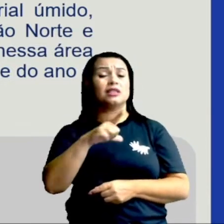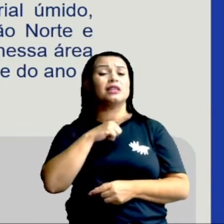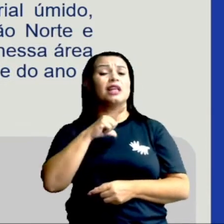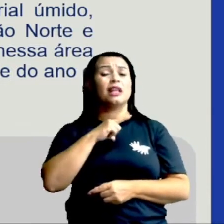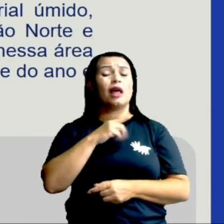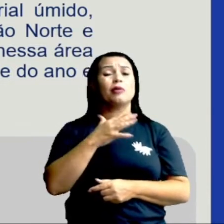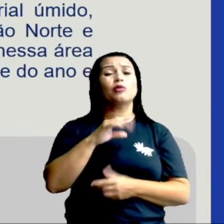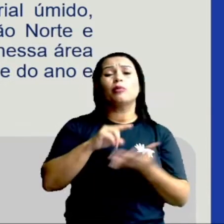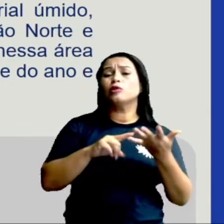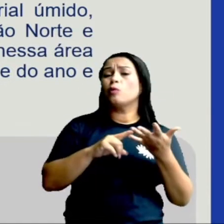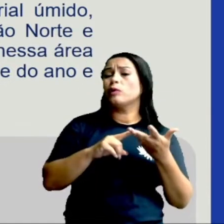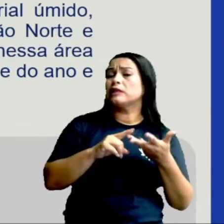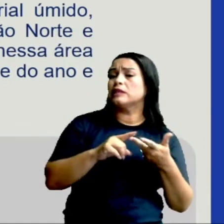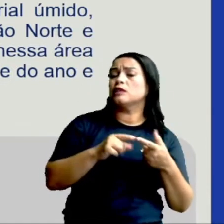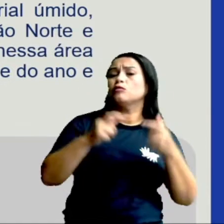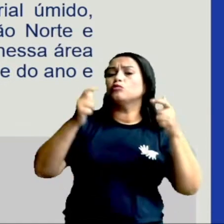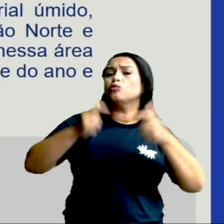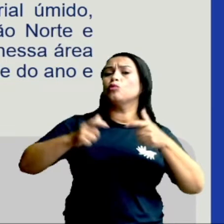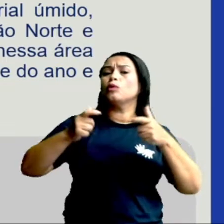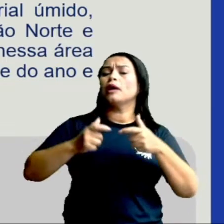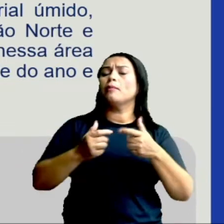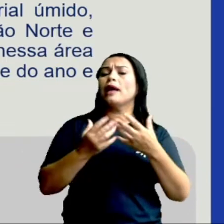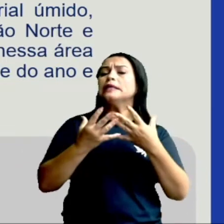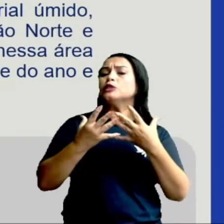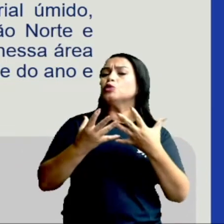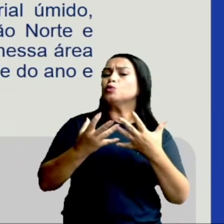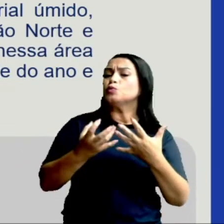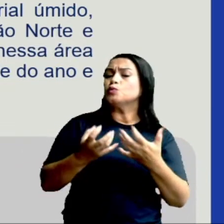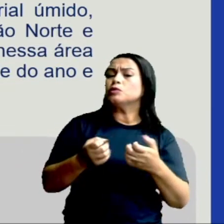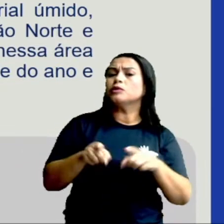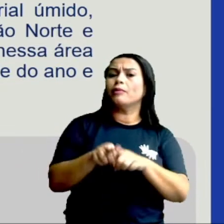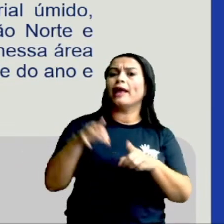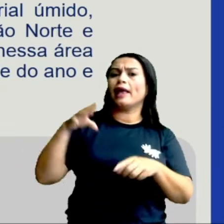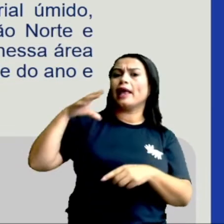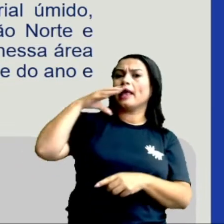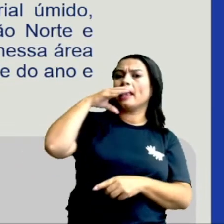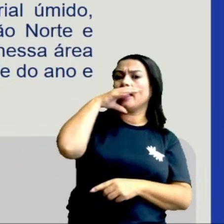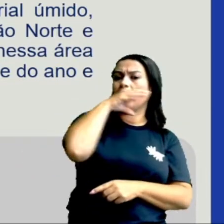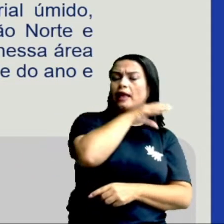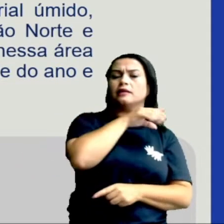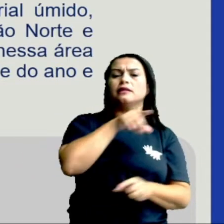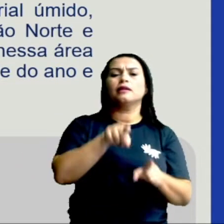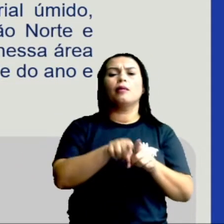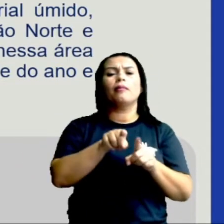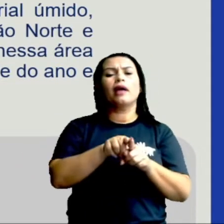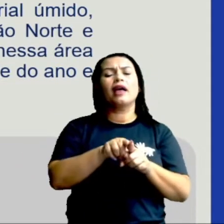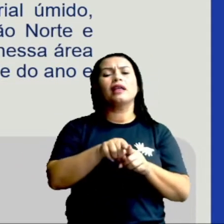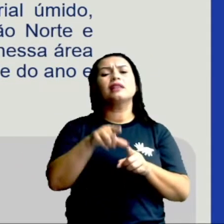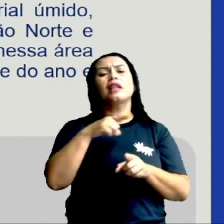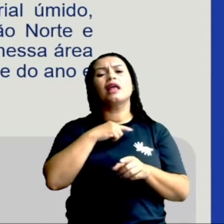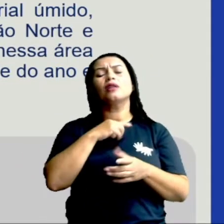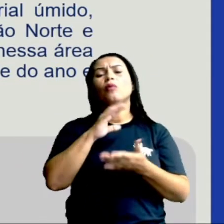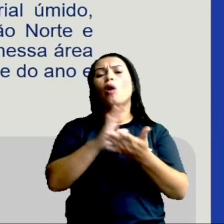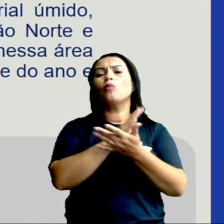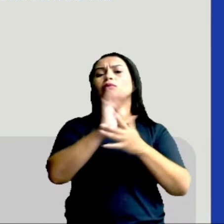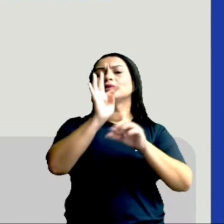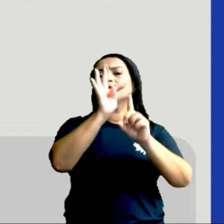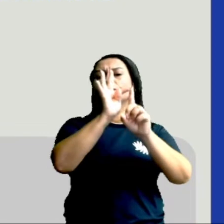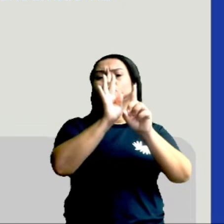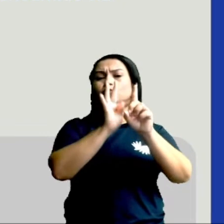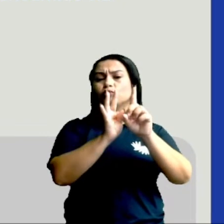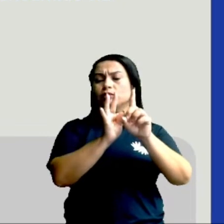mais acentuado, com um ambiente mais úmido, quente a maior parte do ano e com baixas amplitudes térmicas.